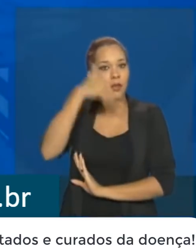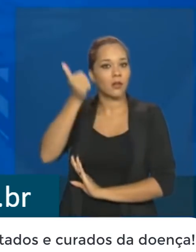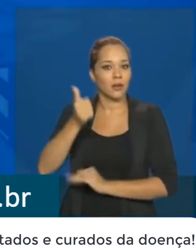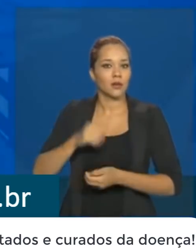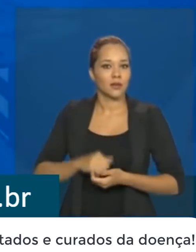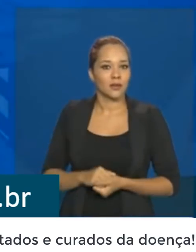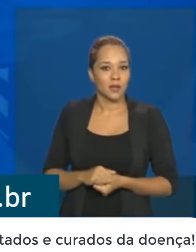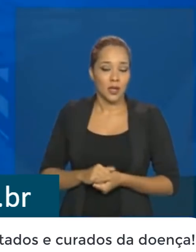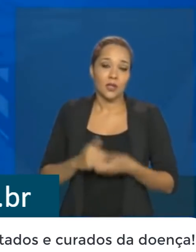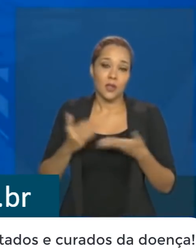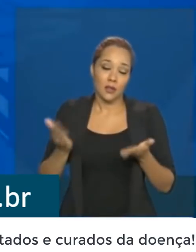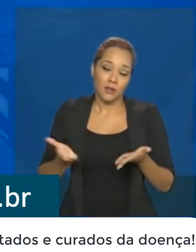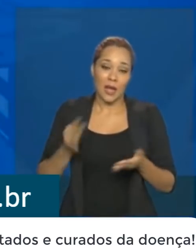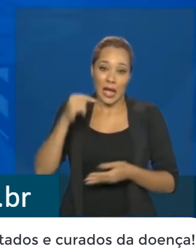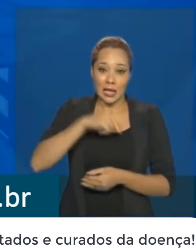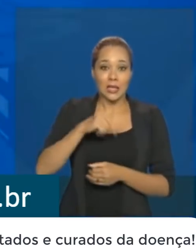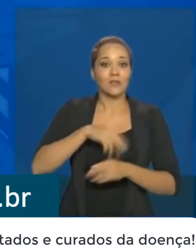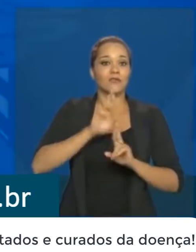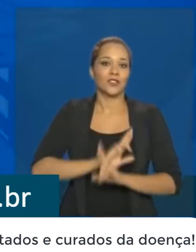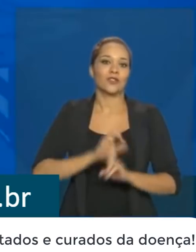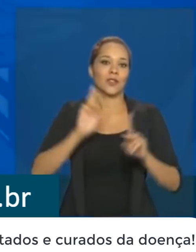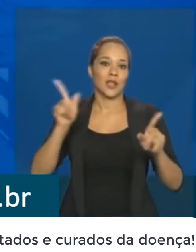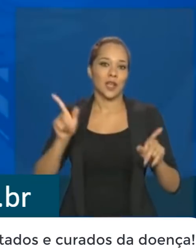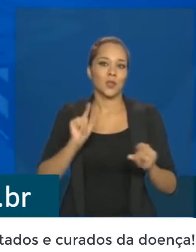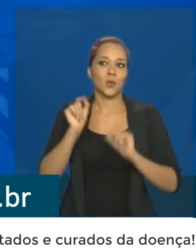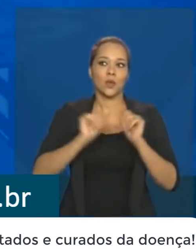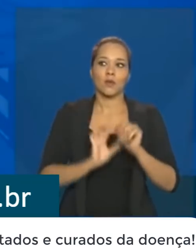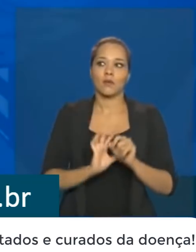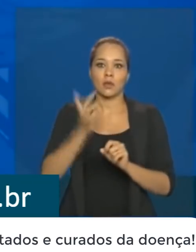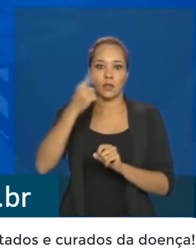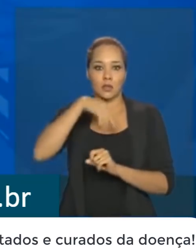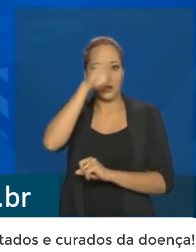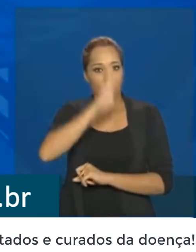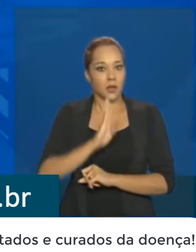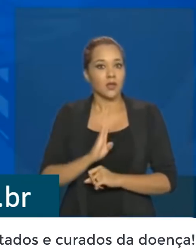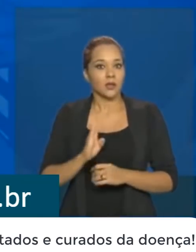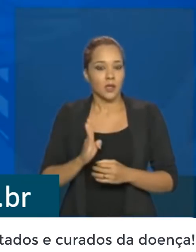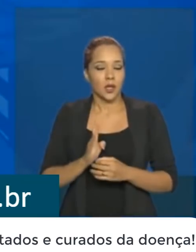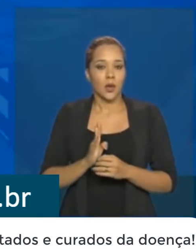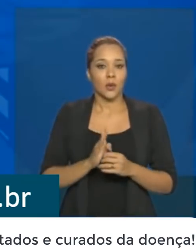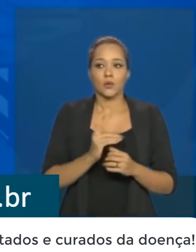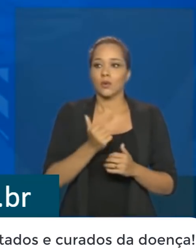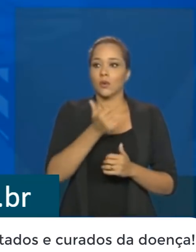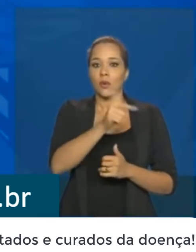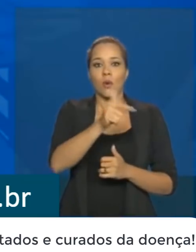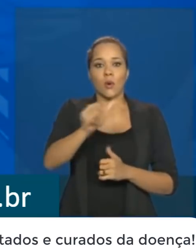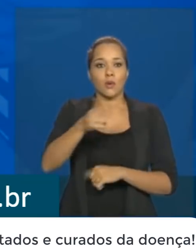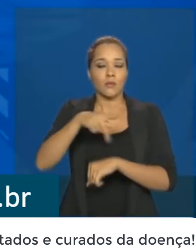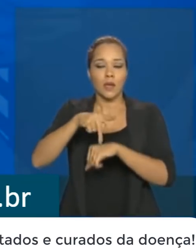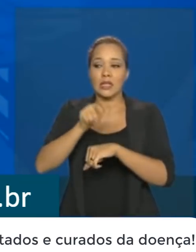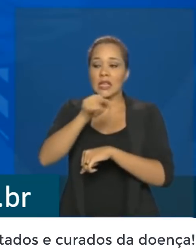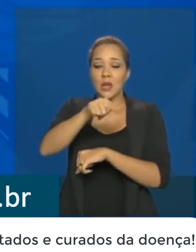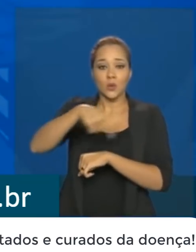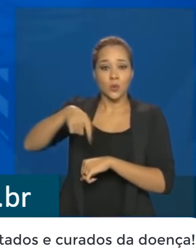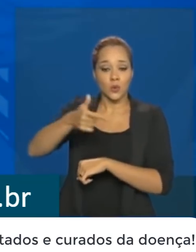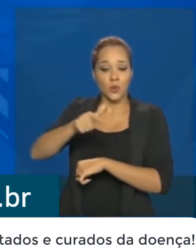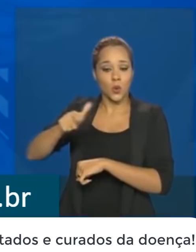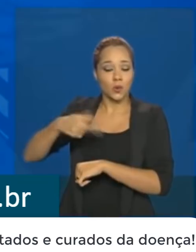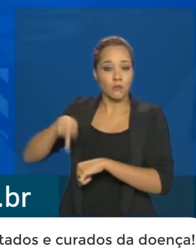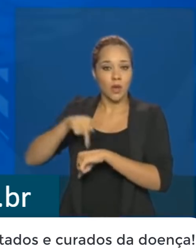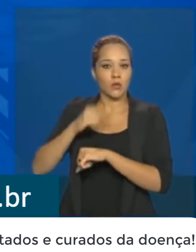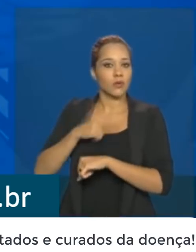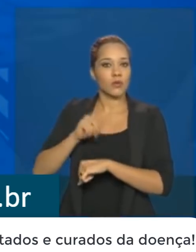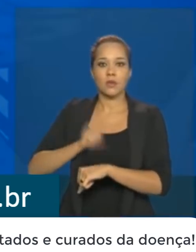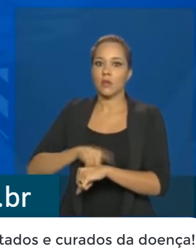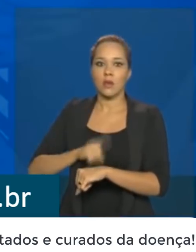Talvez essa seja a grande diferença do que vai acontecer no Brasil nos demais países. Eles não tiveram esse tempo. Eles